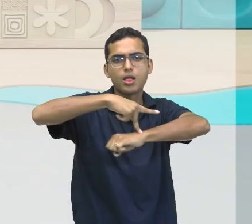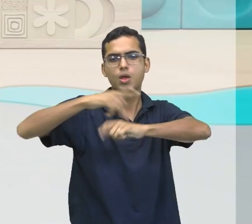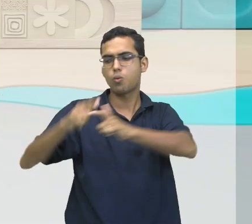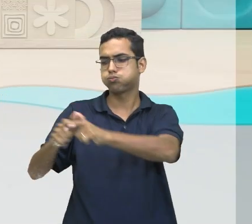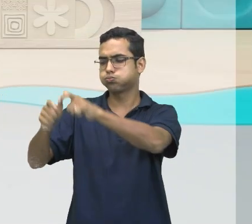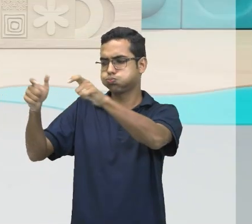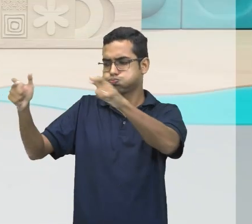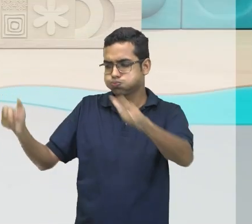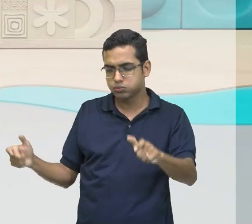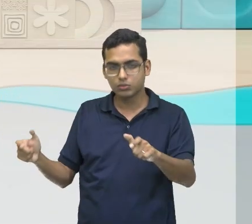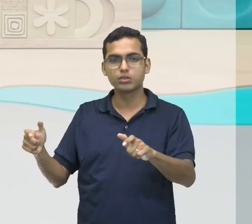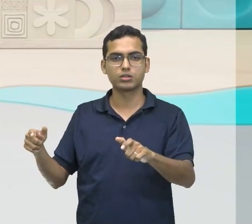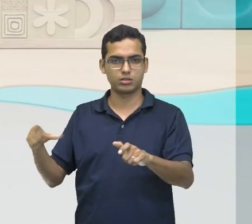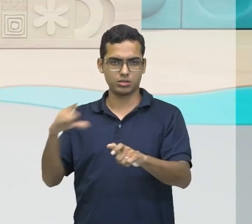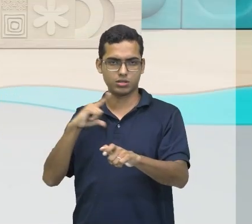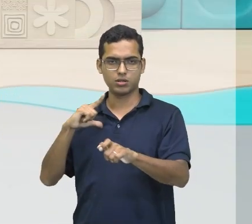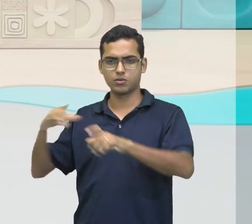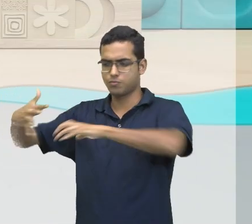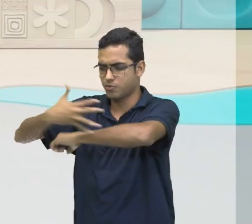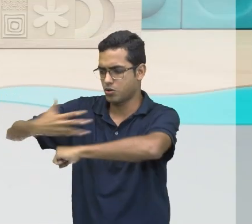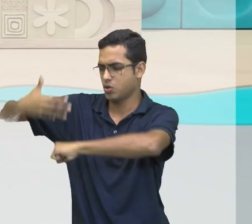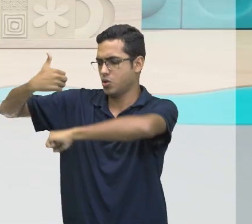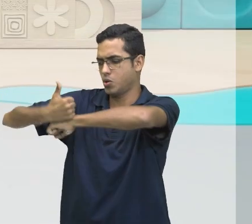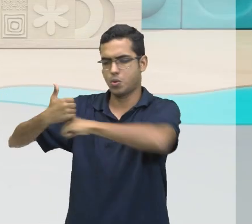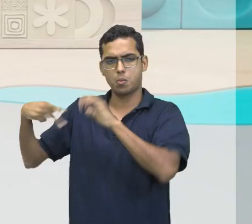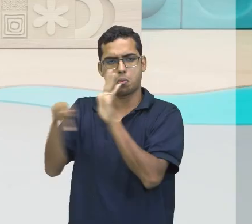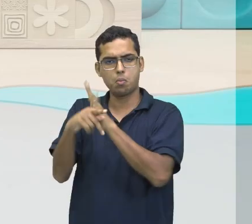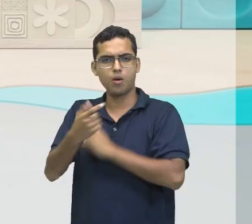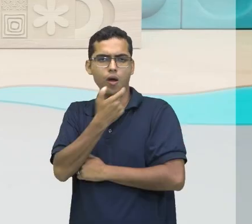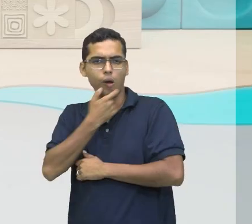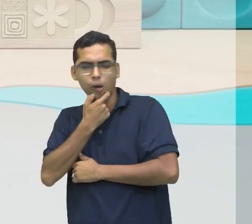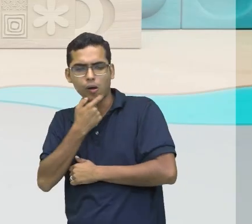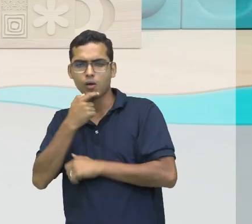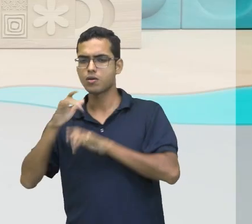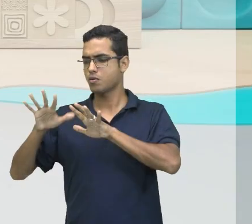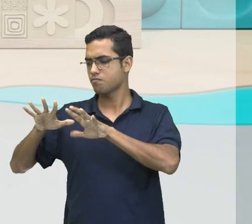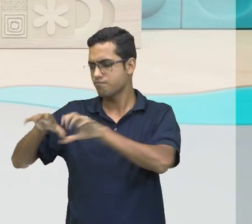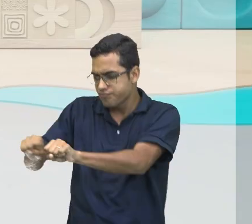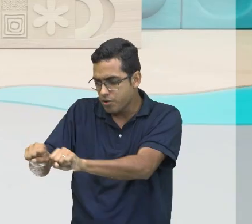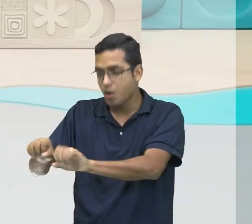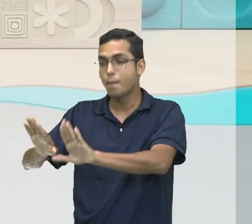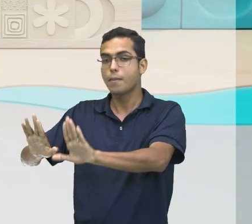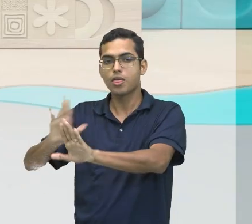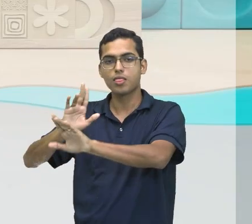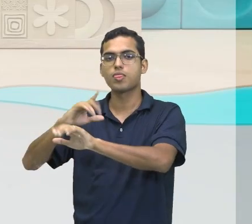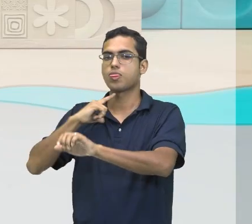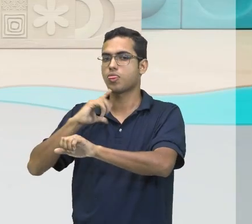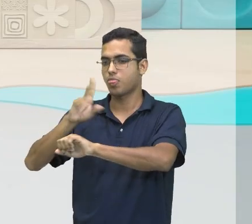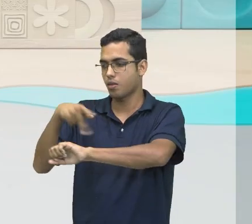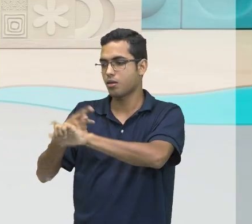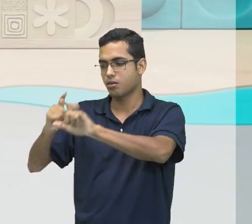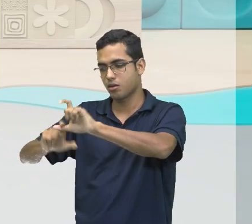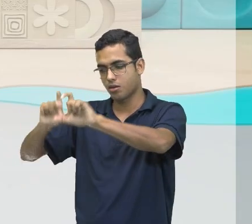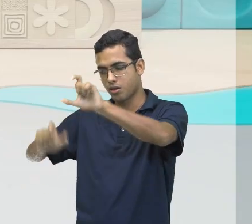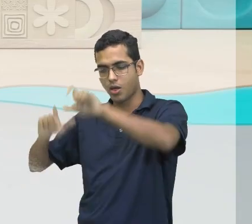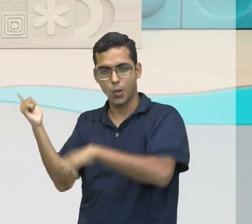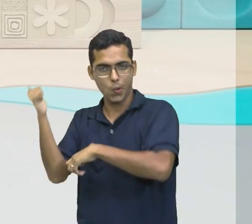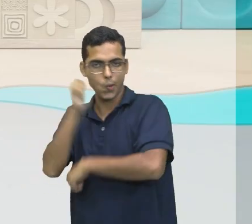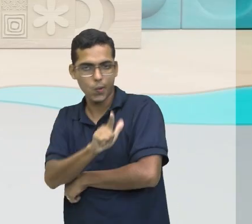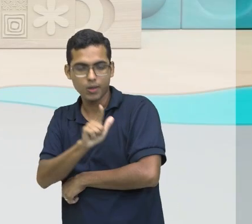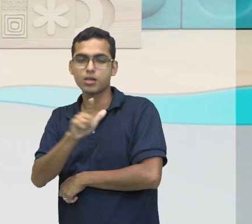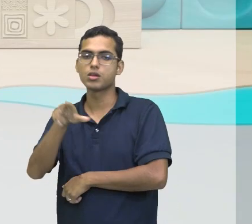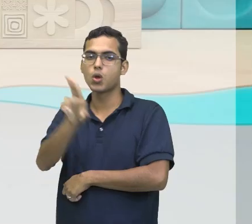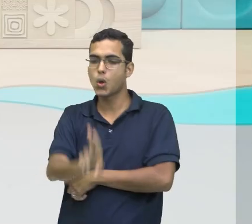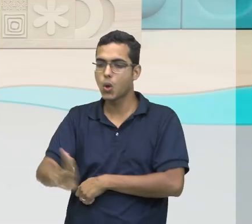foram colonizados pela Grã-Bretanha, né, pela Inglaterra, e eles falam a língua inglesa, só que a língua inglesa como língua